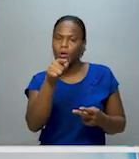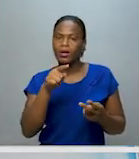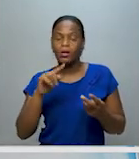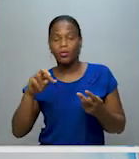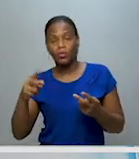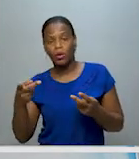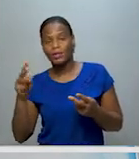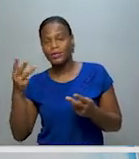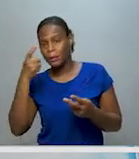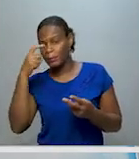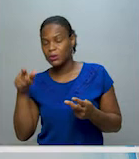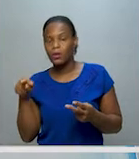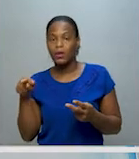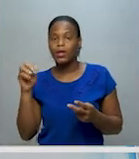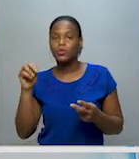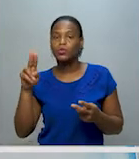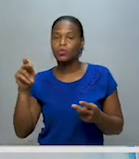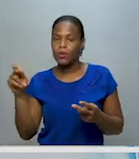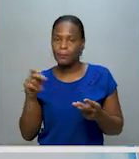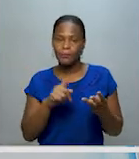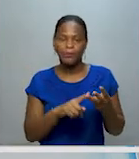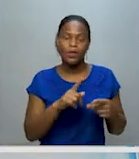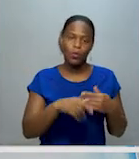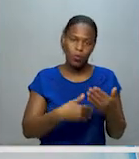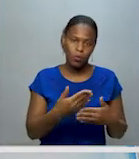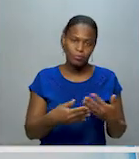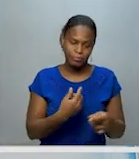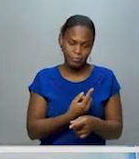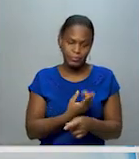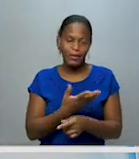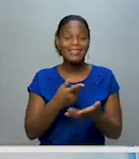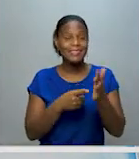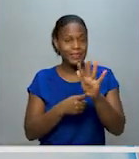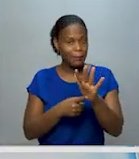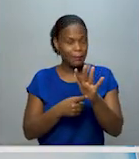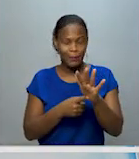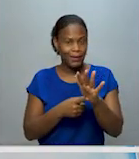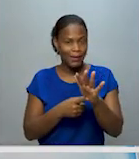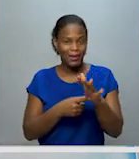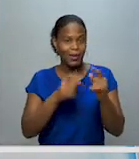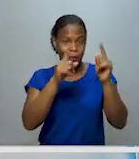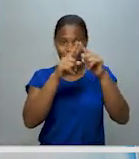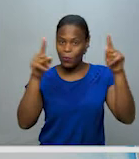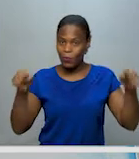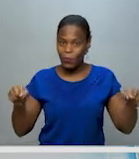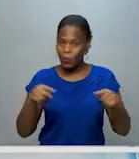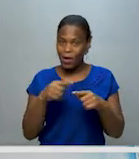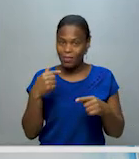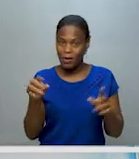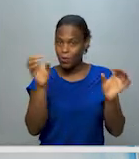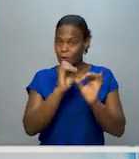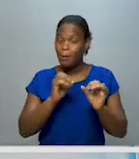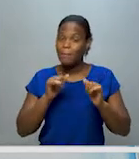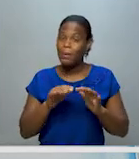já passa para a terceira pessoa como sua, e etc, etc. São exemplos que não aparecem no quadro, mas